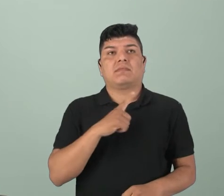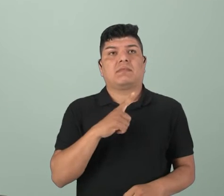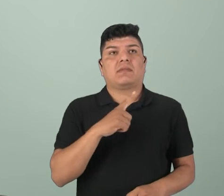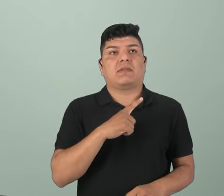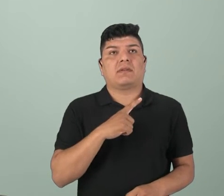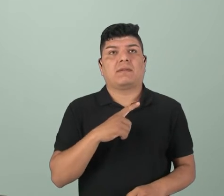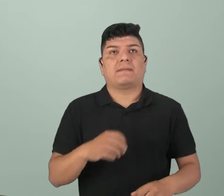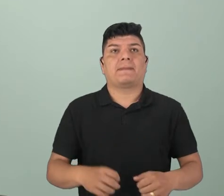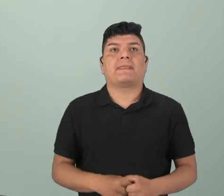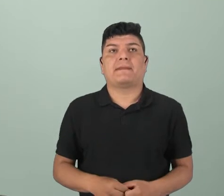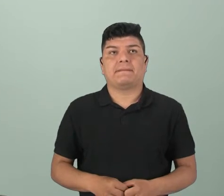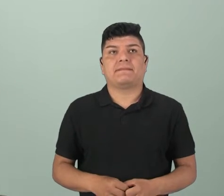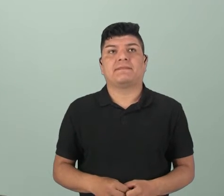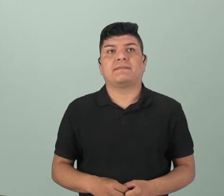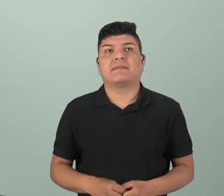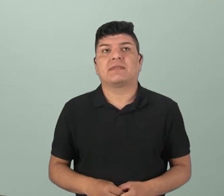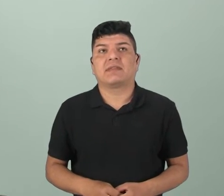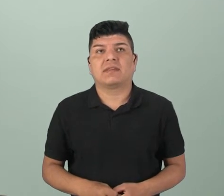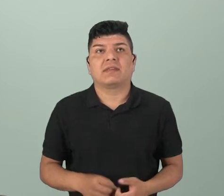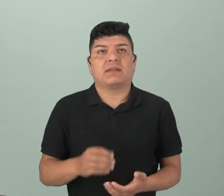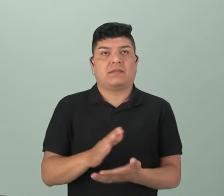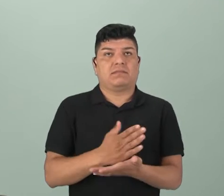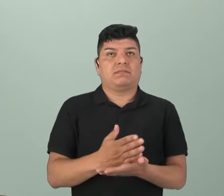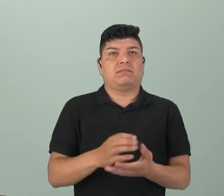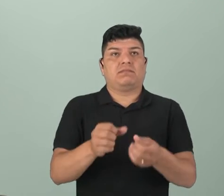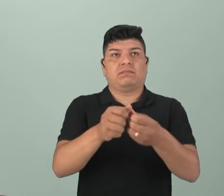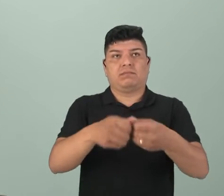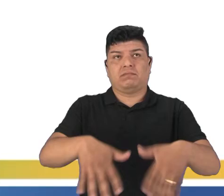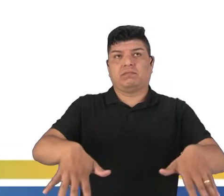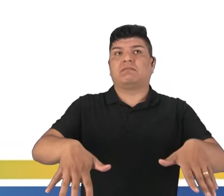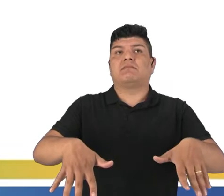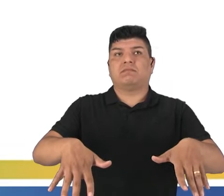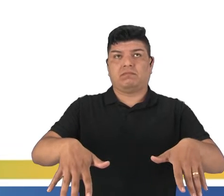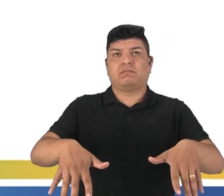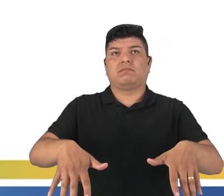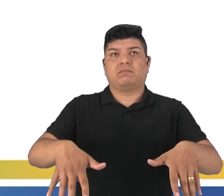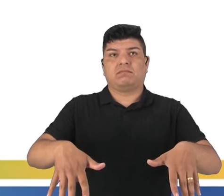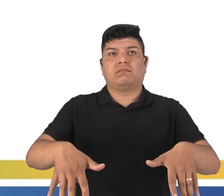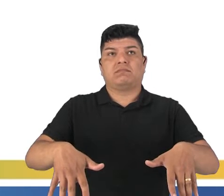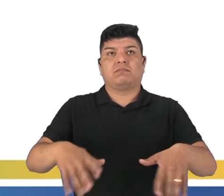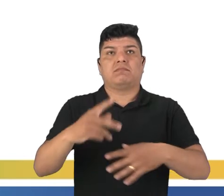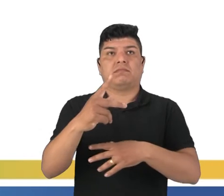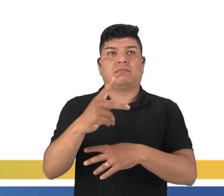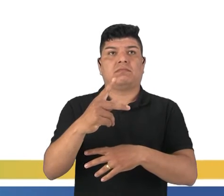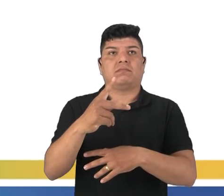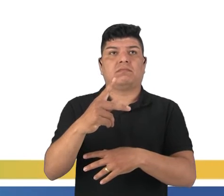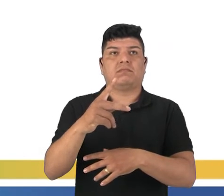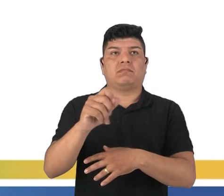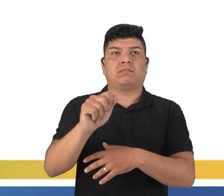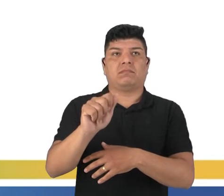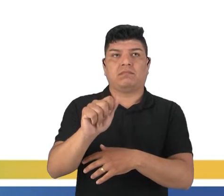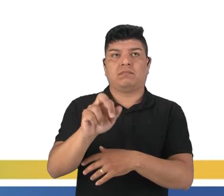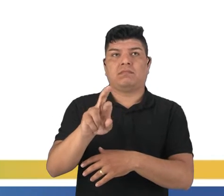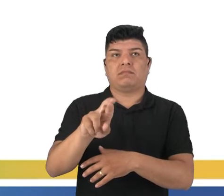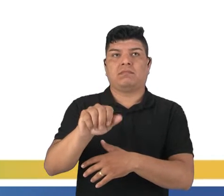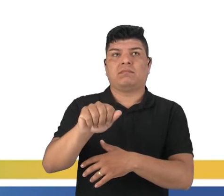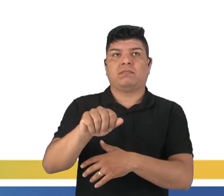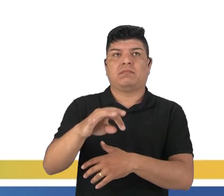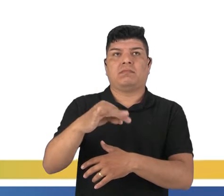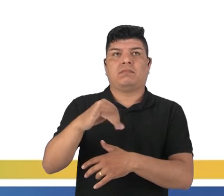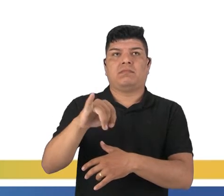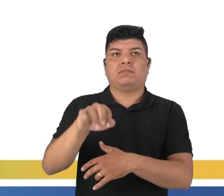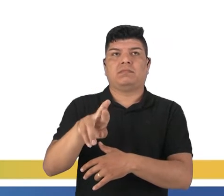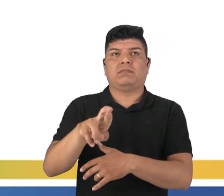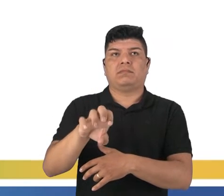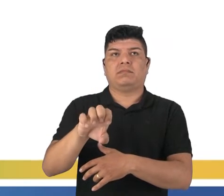Existem as glândulas acessórias à tireoide, que são chamadas de glândulas paratireoides, né, que elas